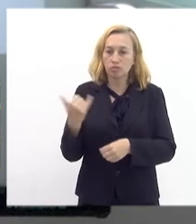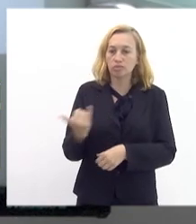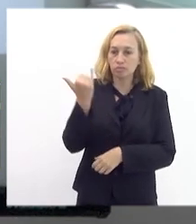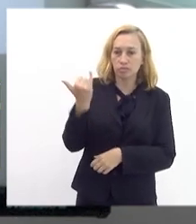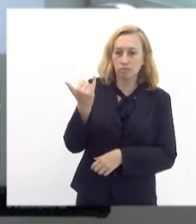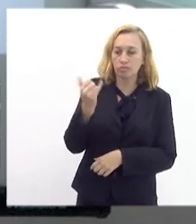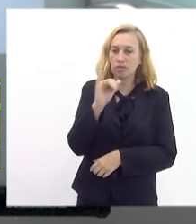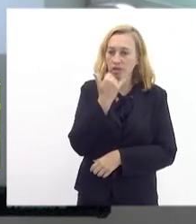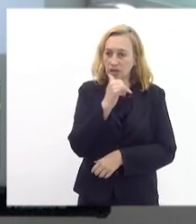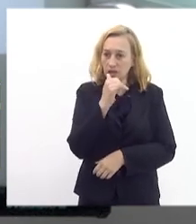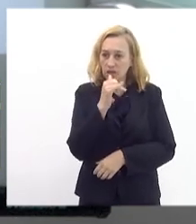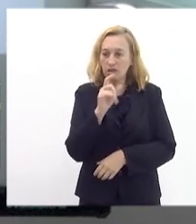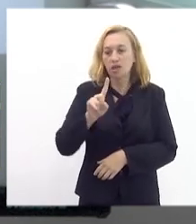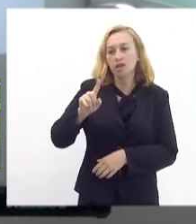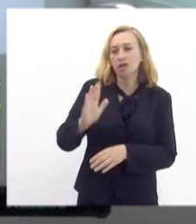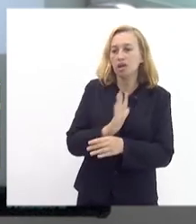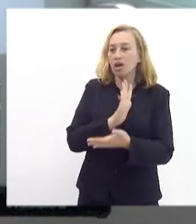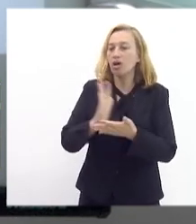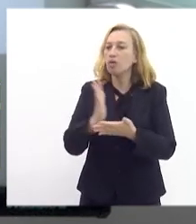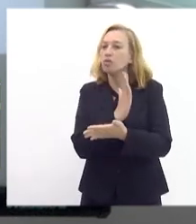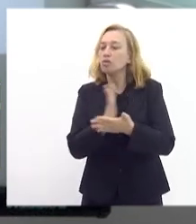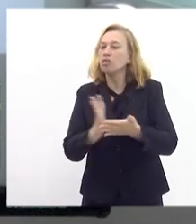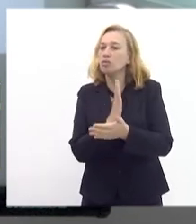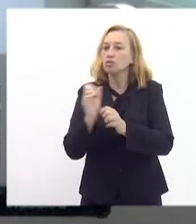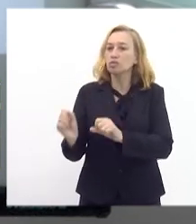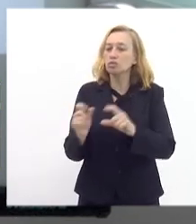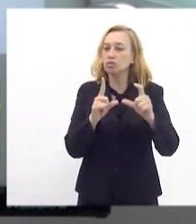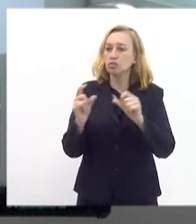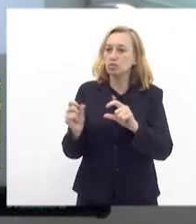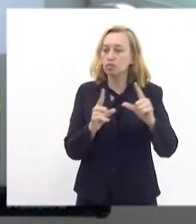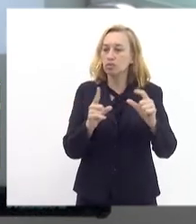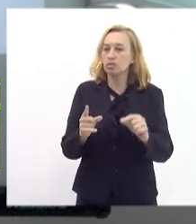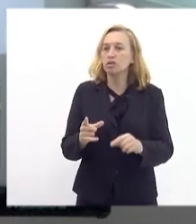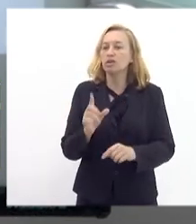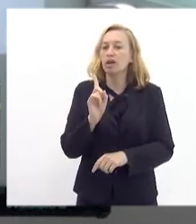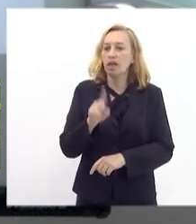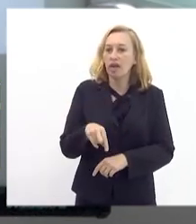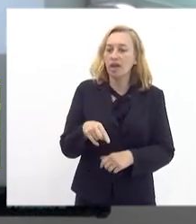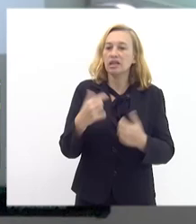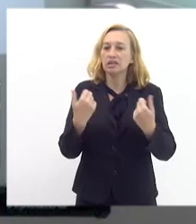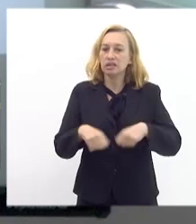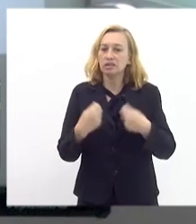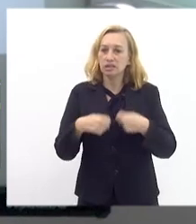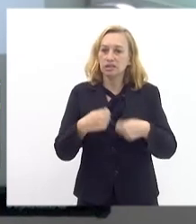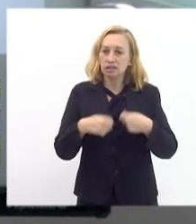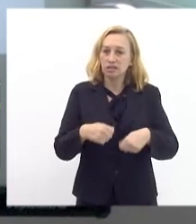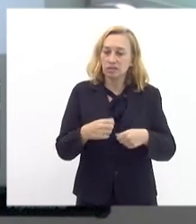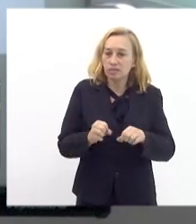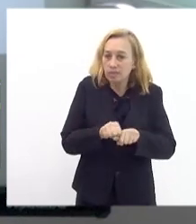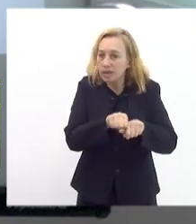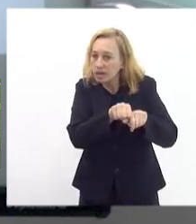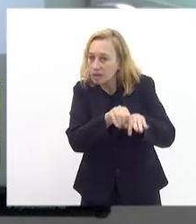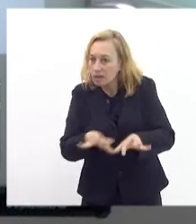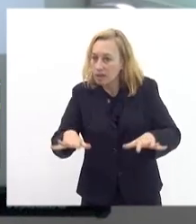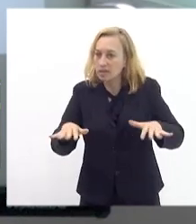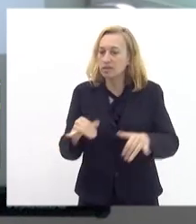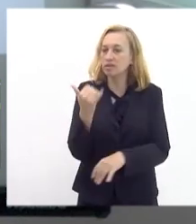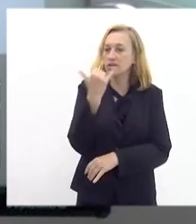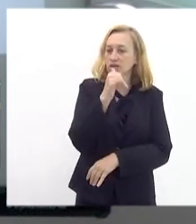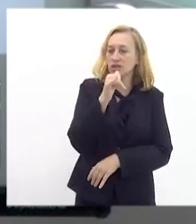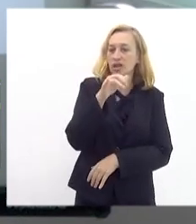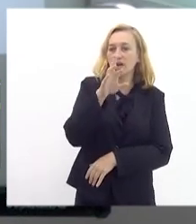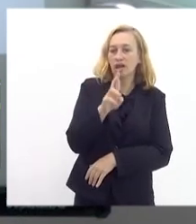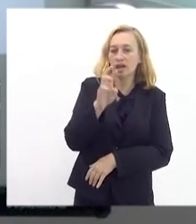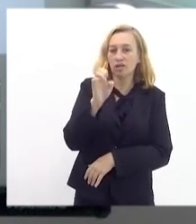transição energética tem alguns cartazes aqui o gás natural ele é necessário para ampliação e energias